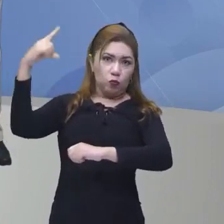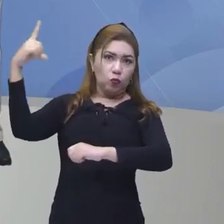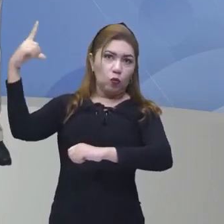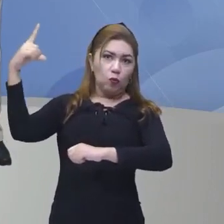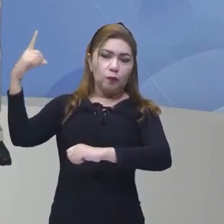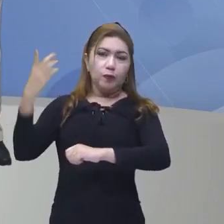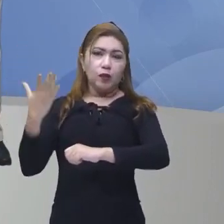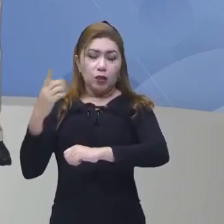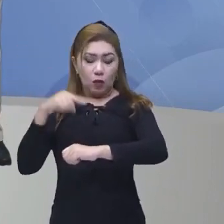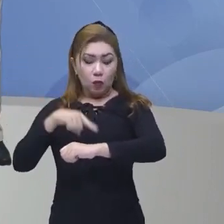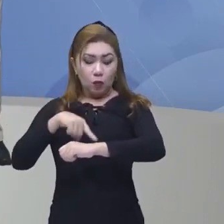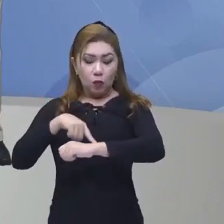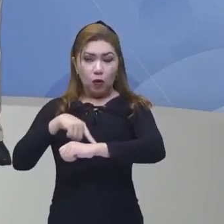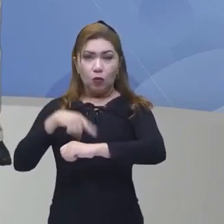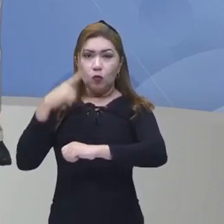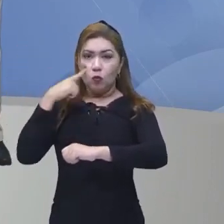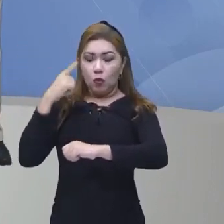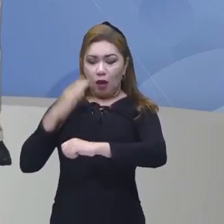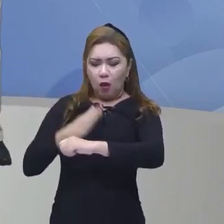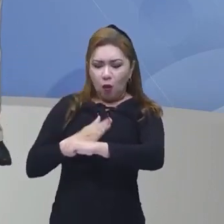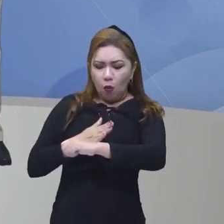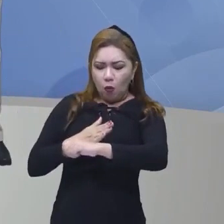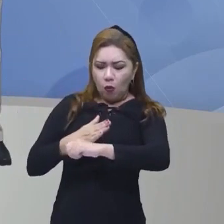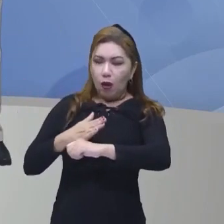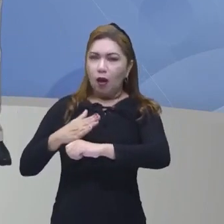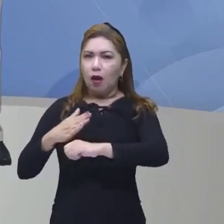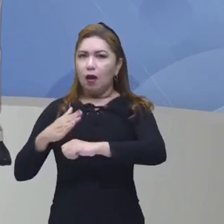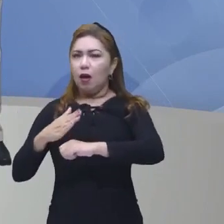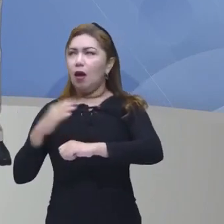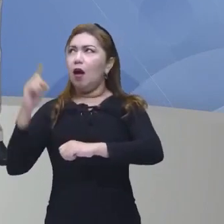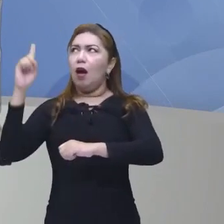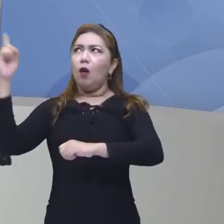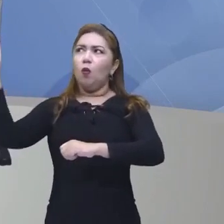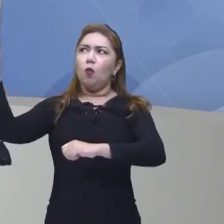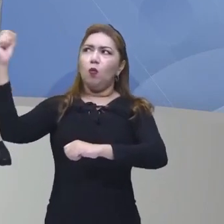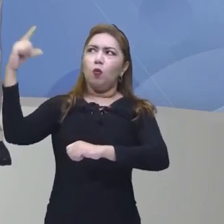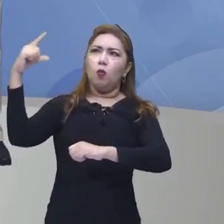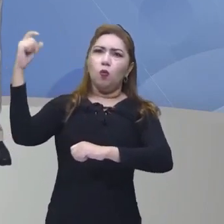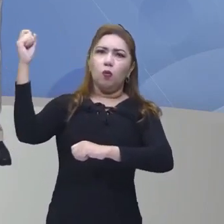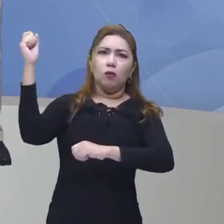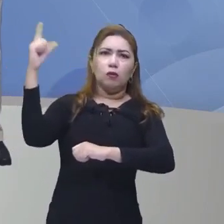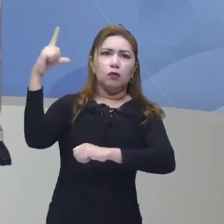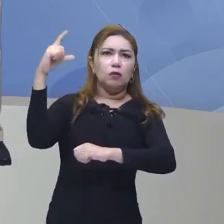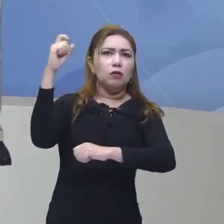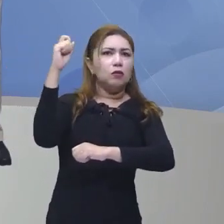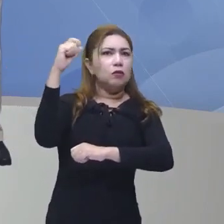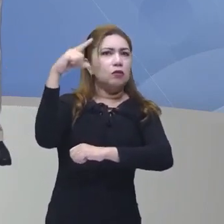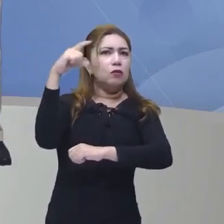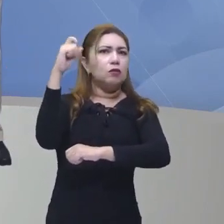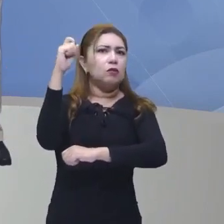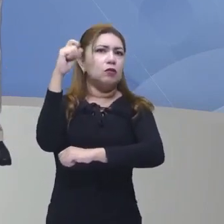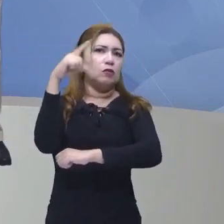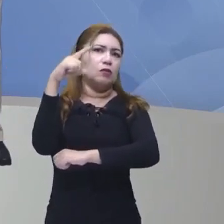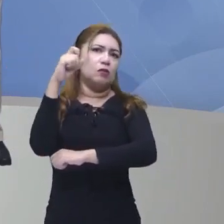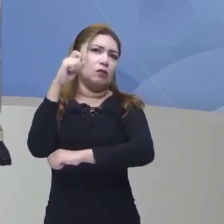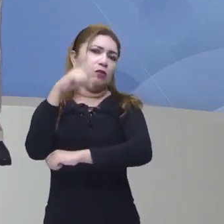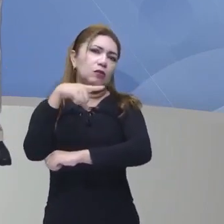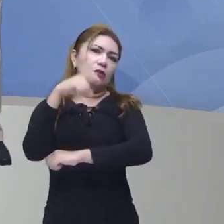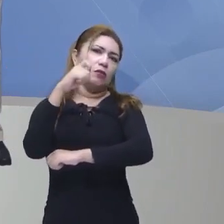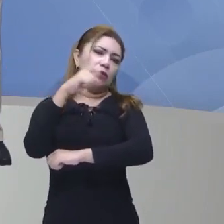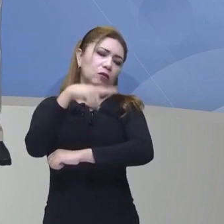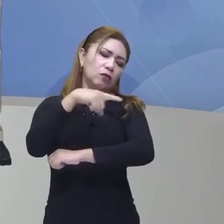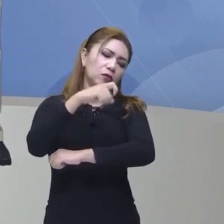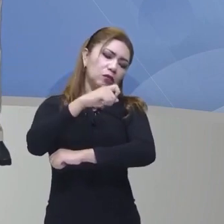graduar essa medida, o relógio de sol vai começar a fazer a marcação das horas com o passar do dia. A luz solar vai se fazendo o deslocamento